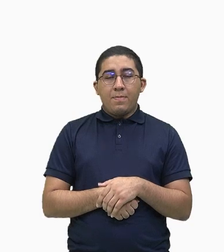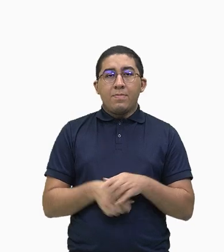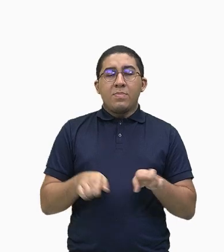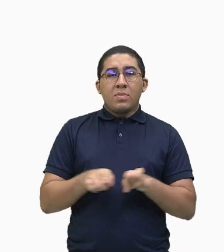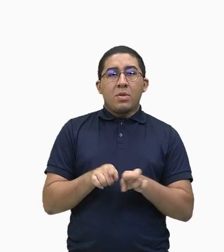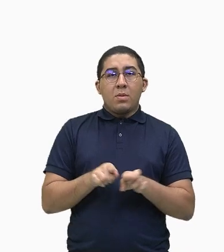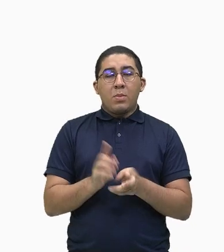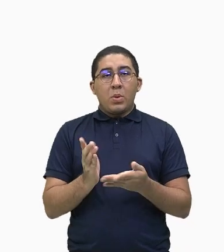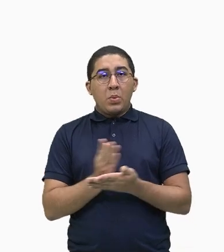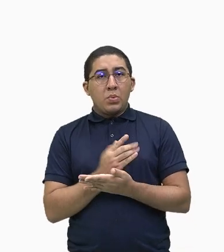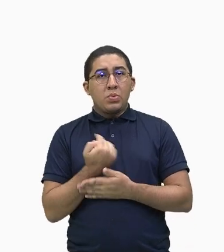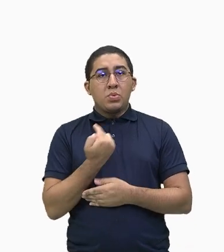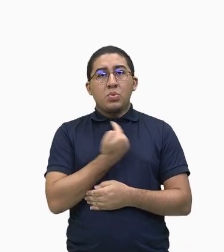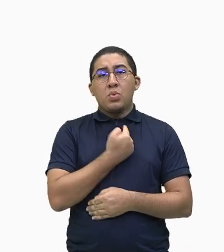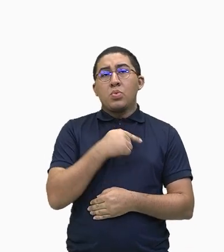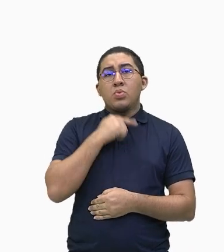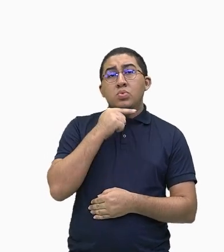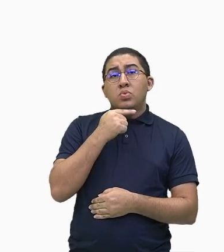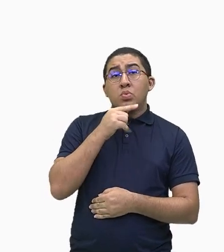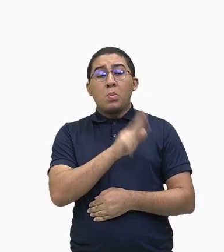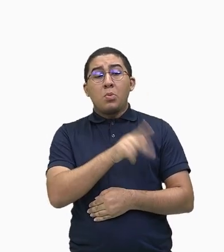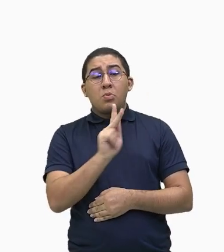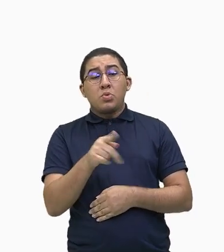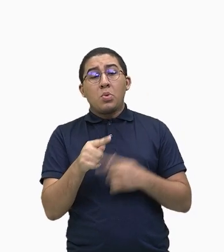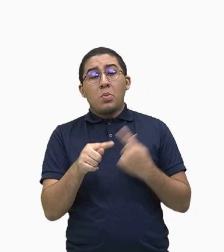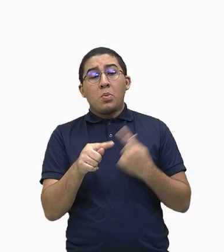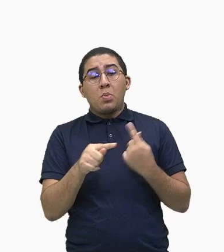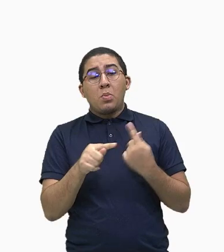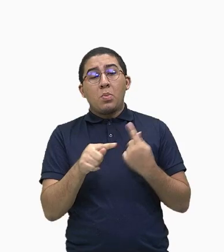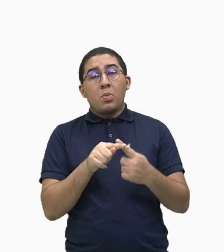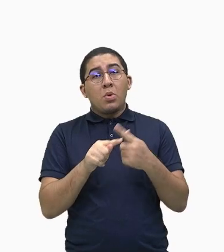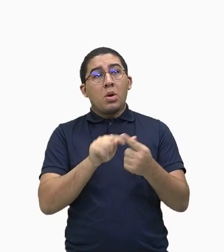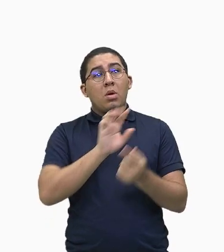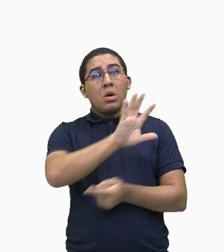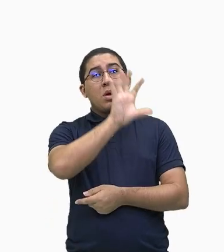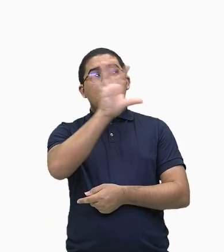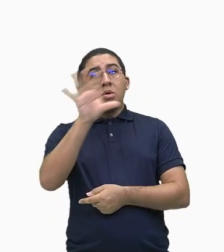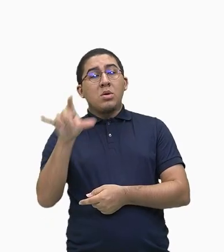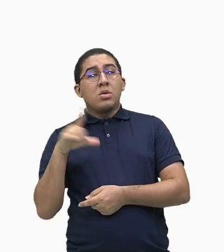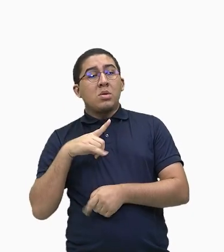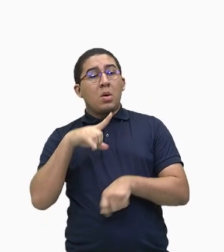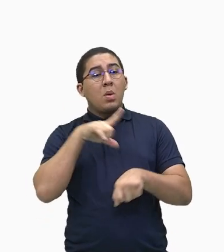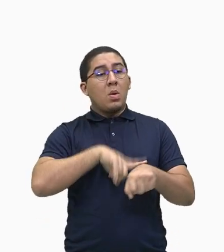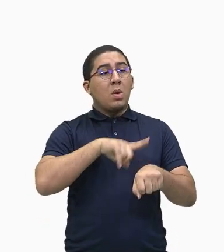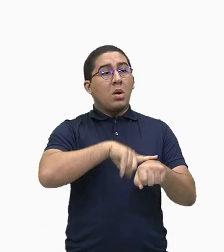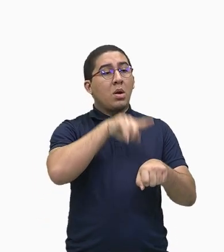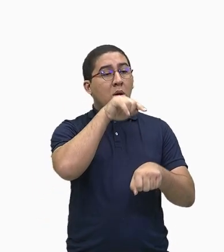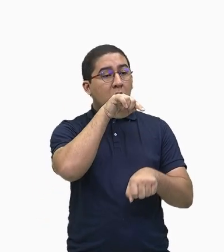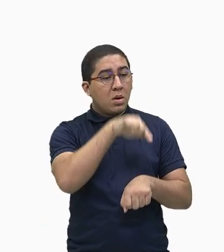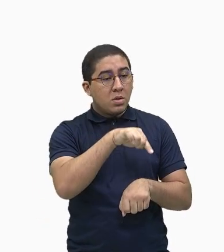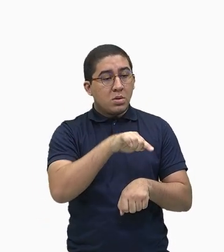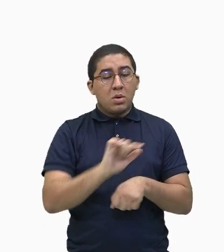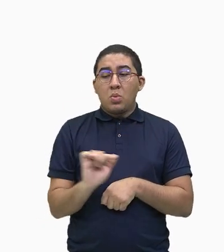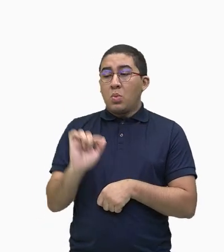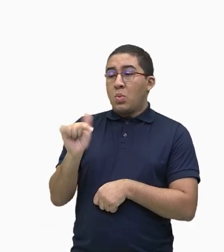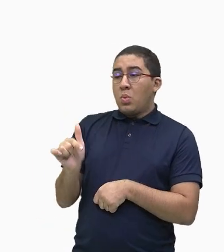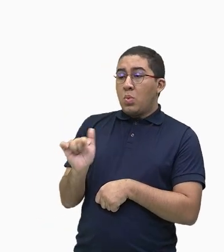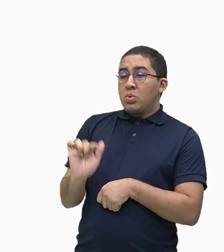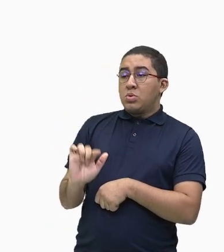professora, por que em algumas regiões do Brasil é 1 hora e em outras regiões do